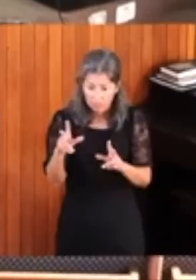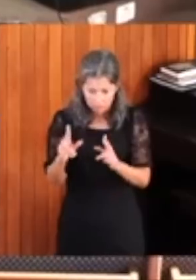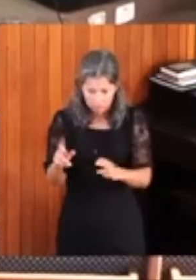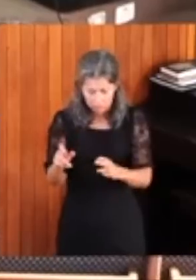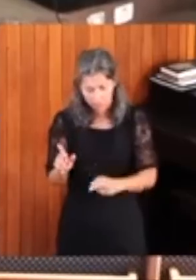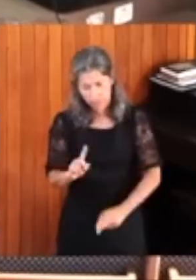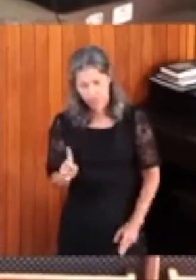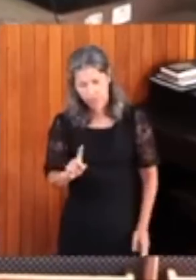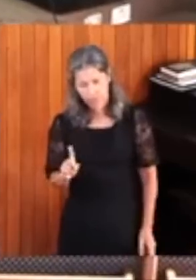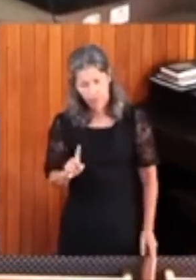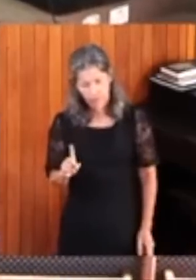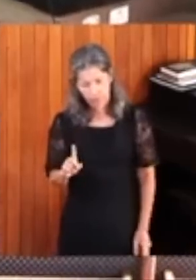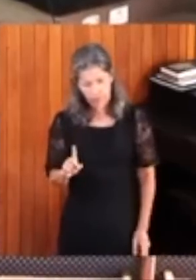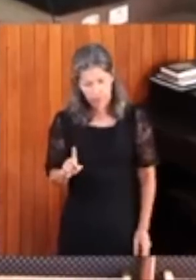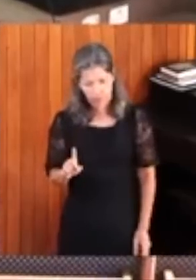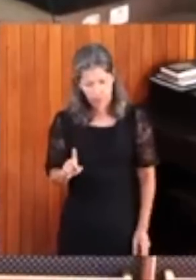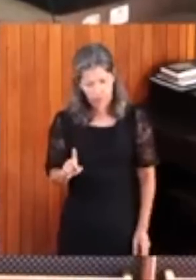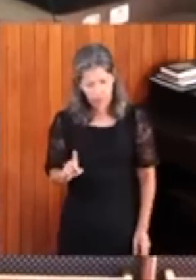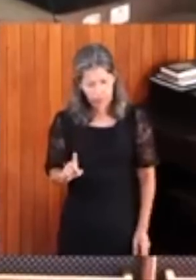né?